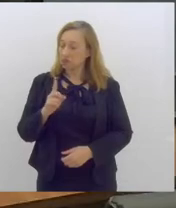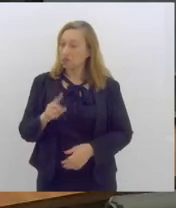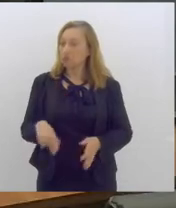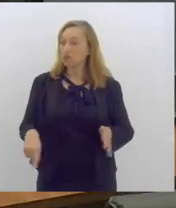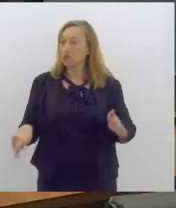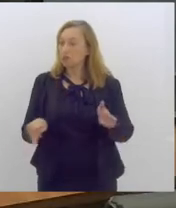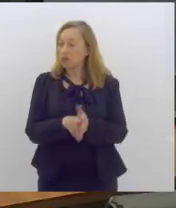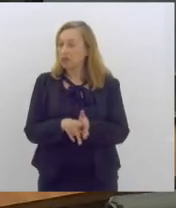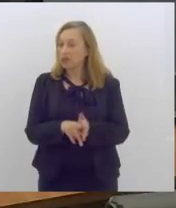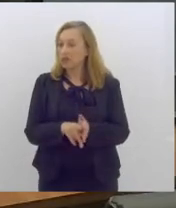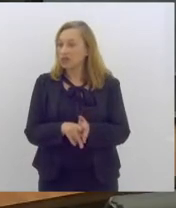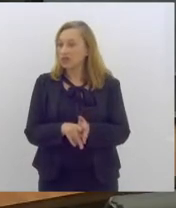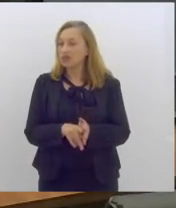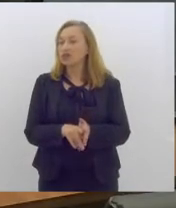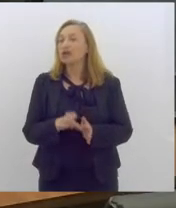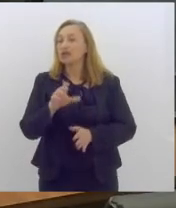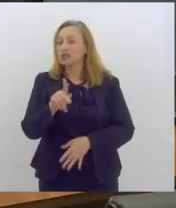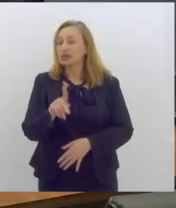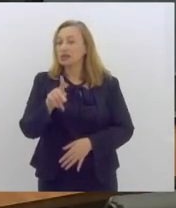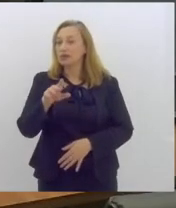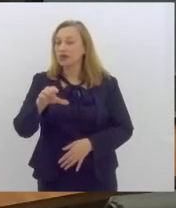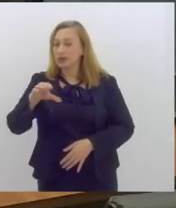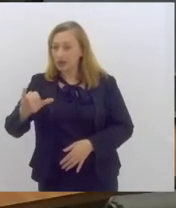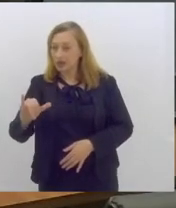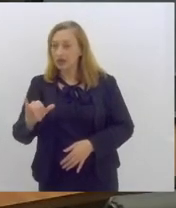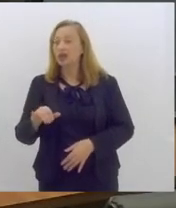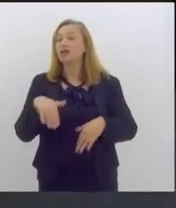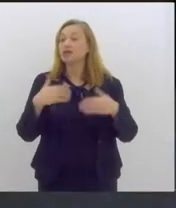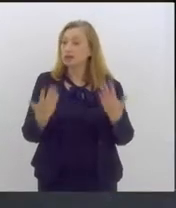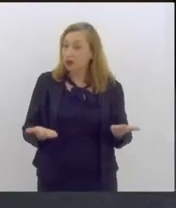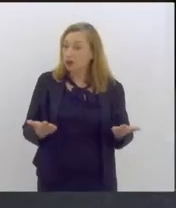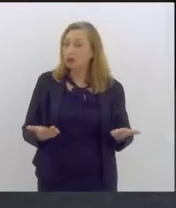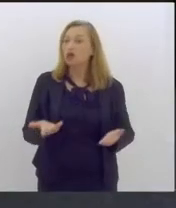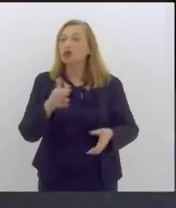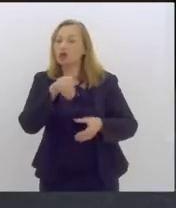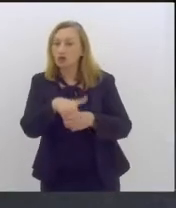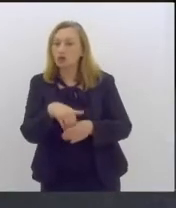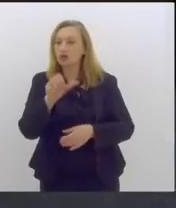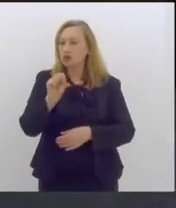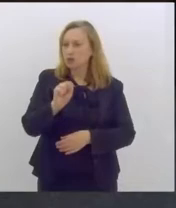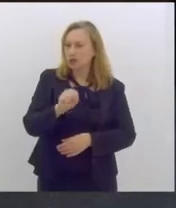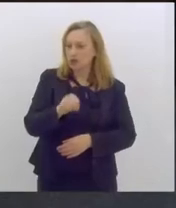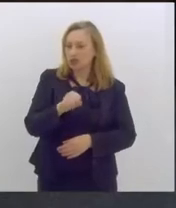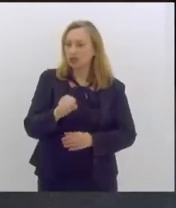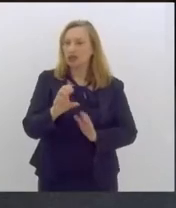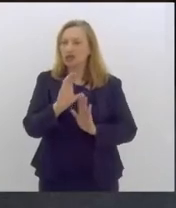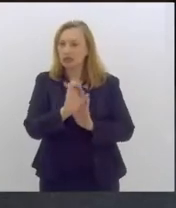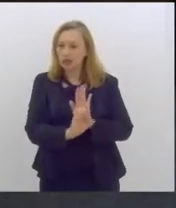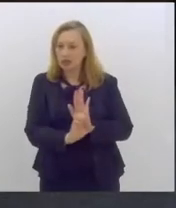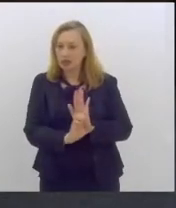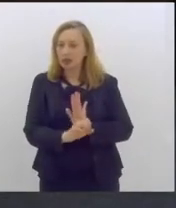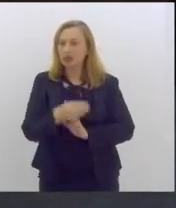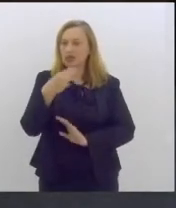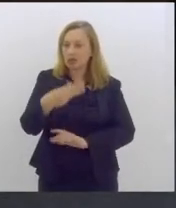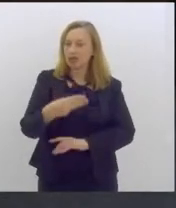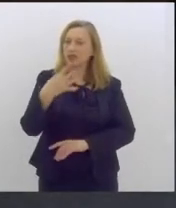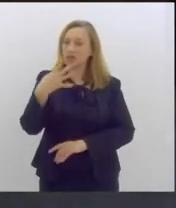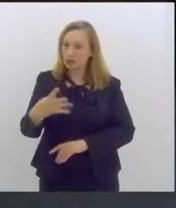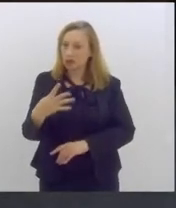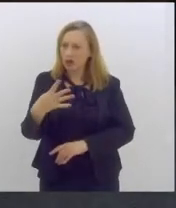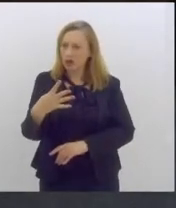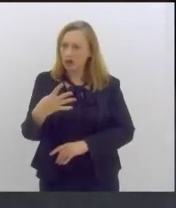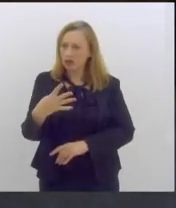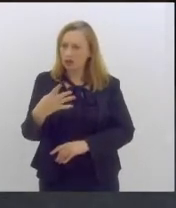membro dessa CPI então Eu voto favorável as emendas três e